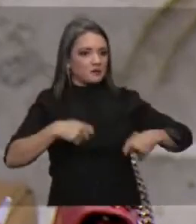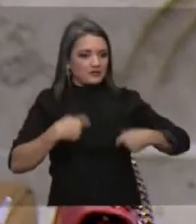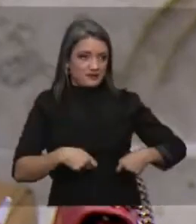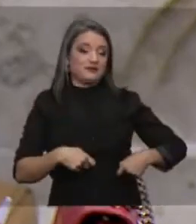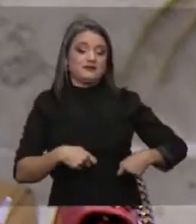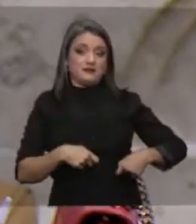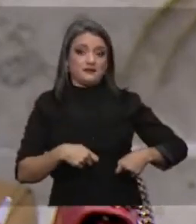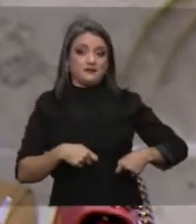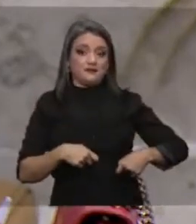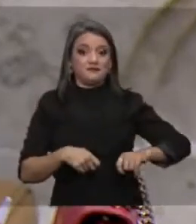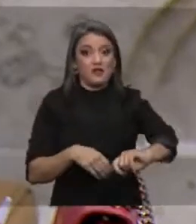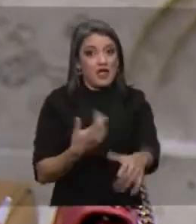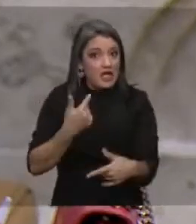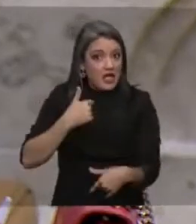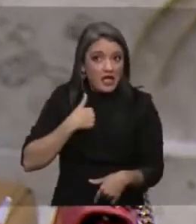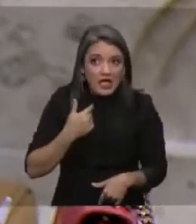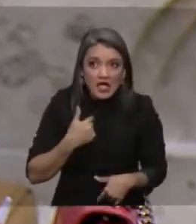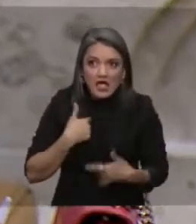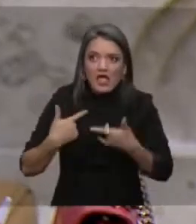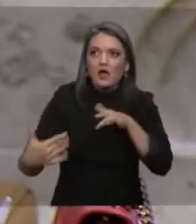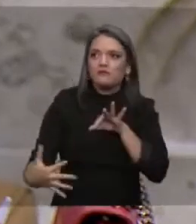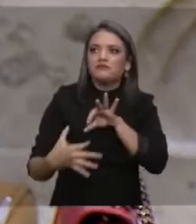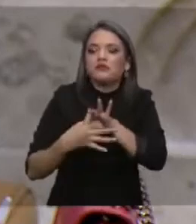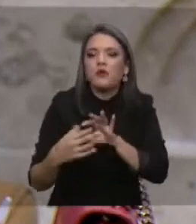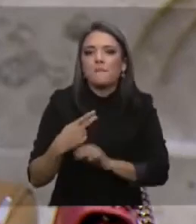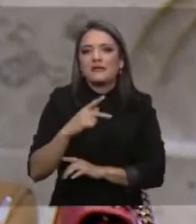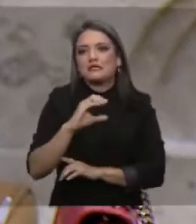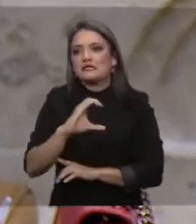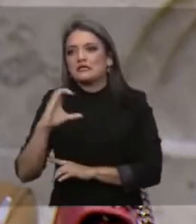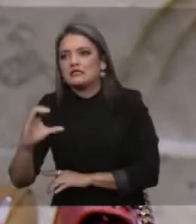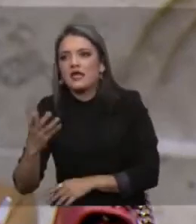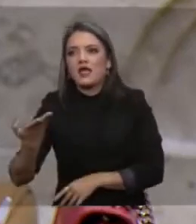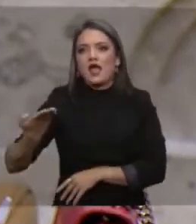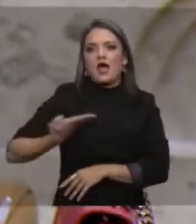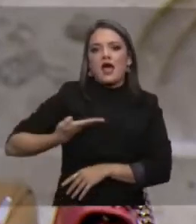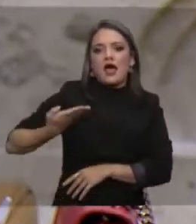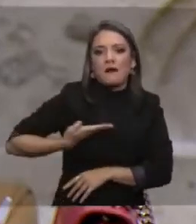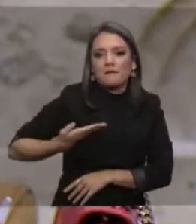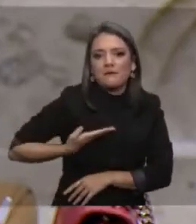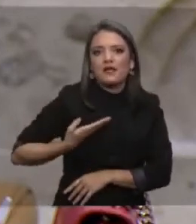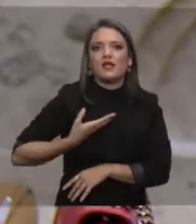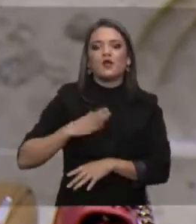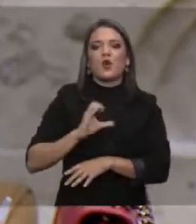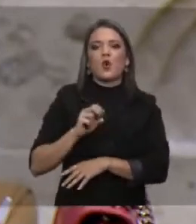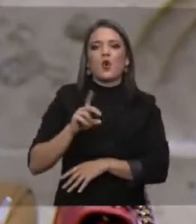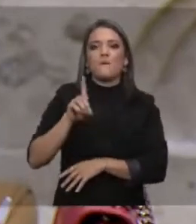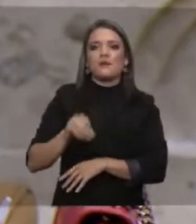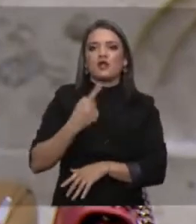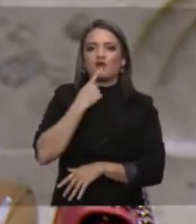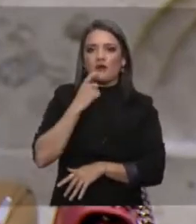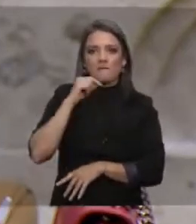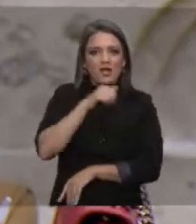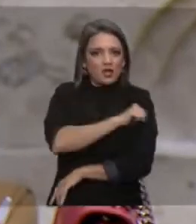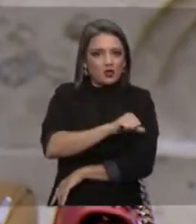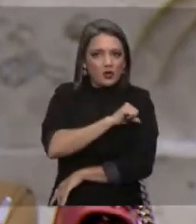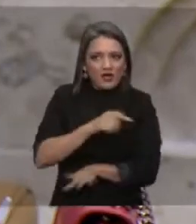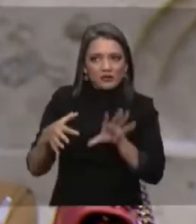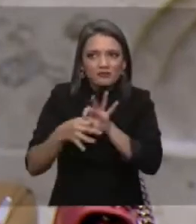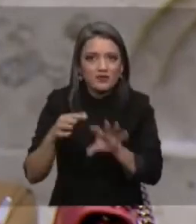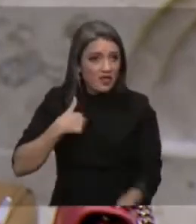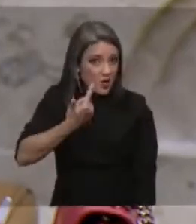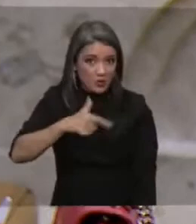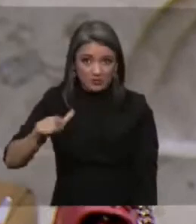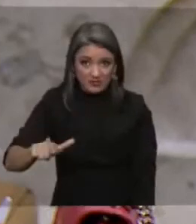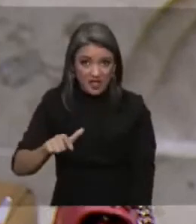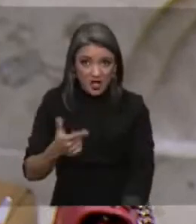ter do seu passado. Eu não tenho ligações ao PCC, não tenho amigos ligados ao Comando Vermelho do Rio de Janeiro. Não tenho, nunca